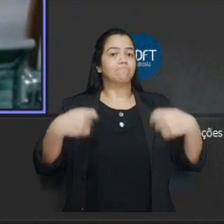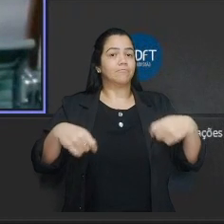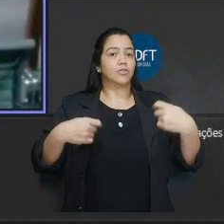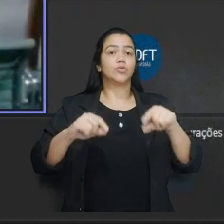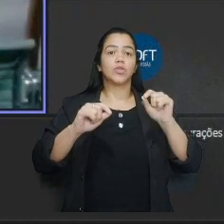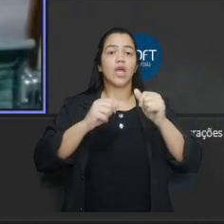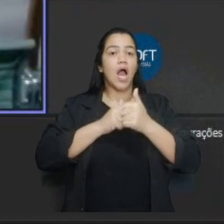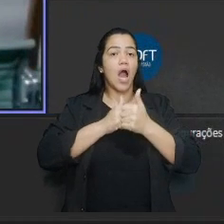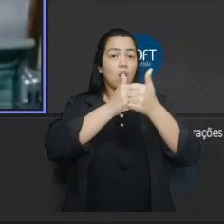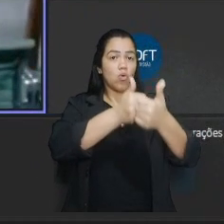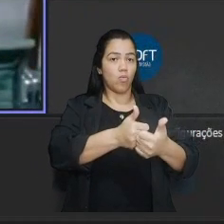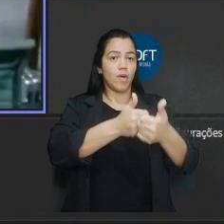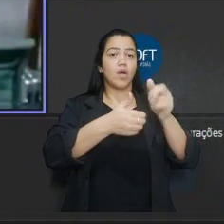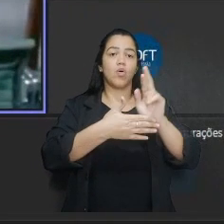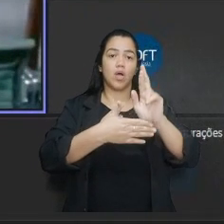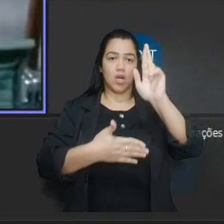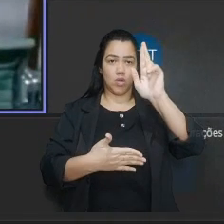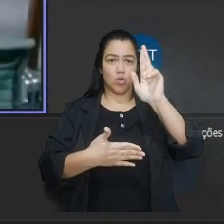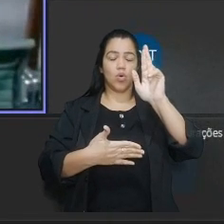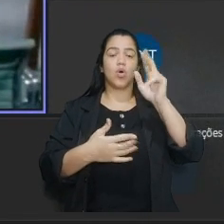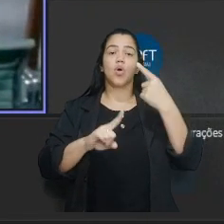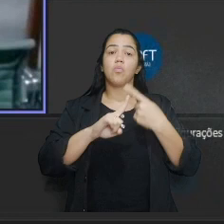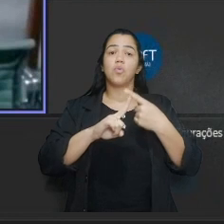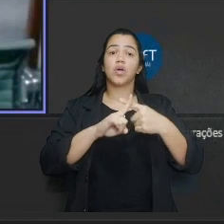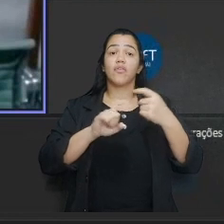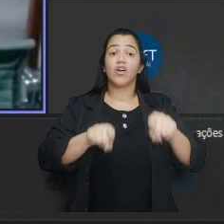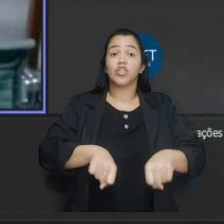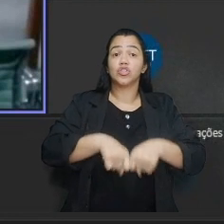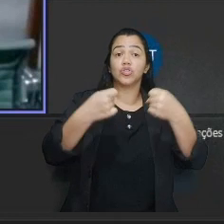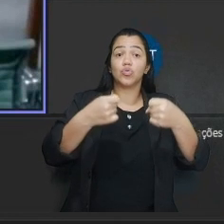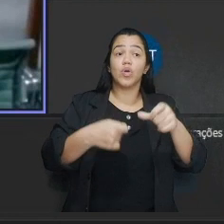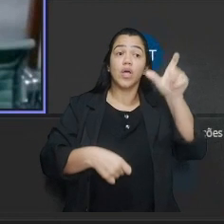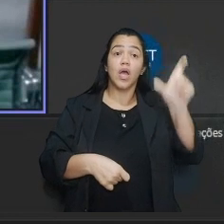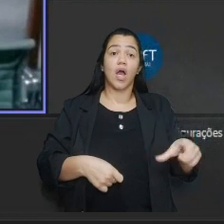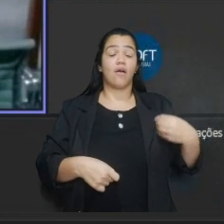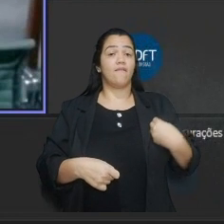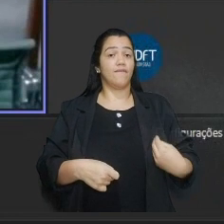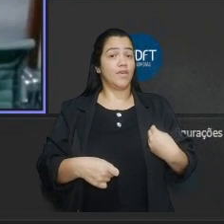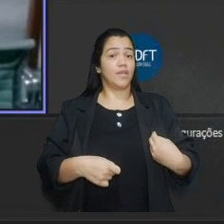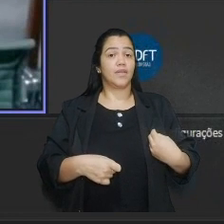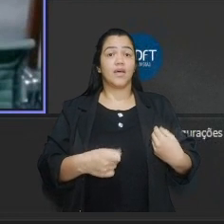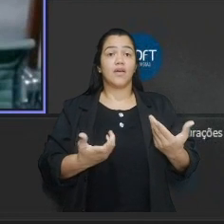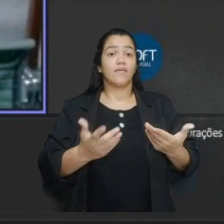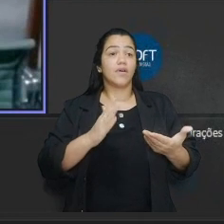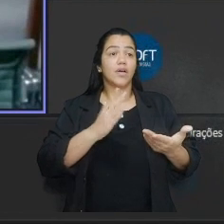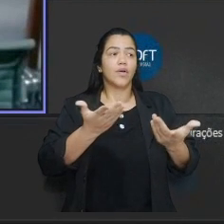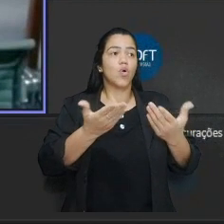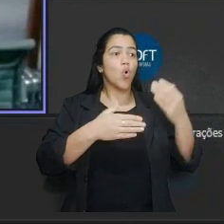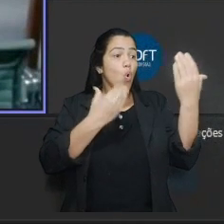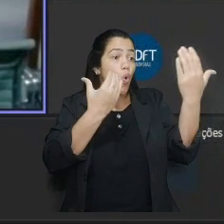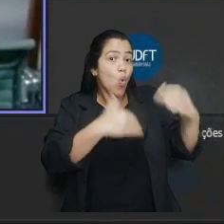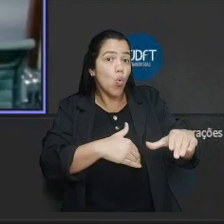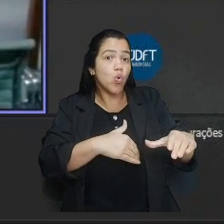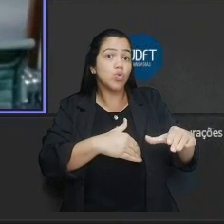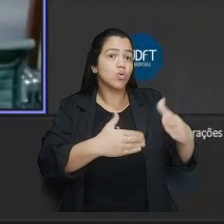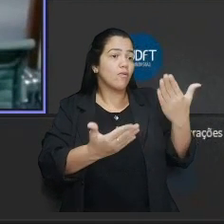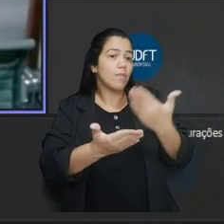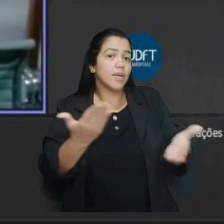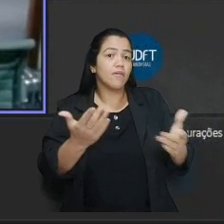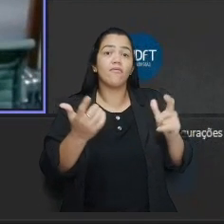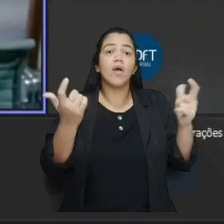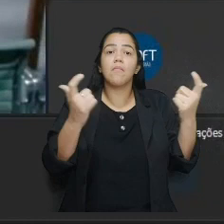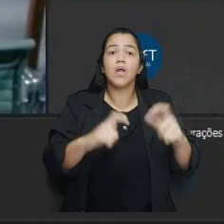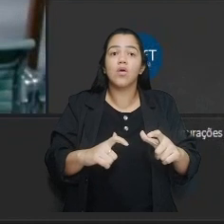íntegra, eu não tenho outra alternativa senão acompanhar o relator, porque nós vamos destruir a vida dessa moça. Nós vamos tirar